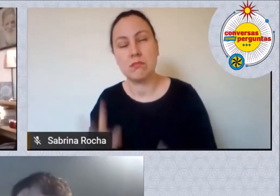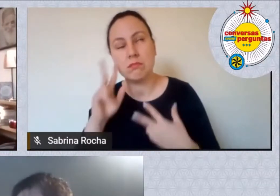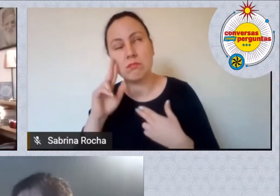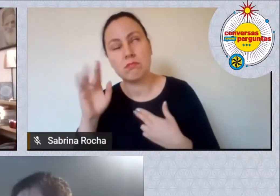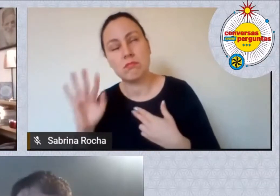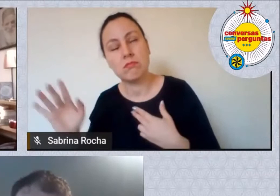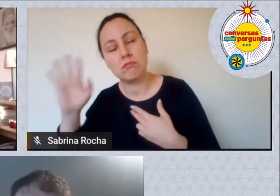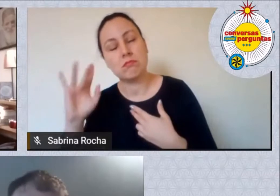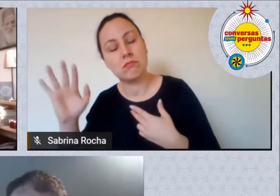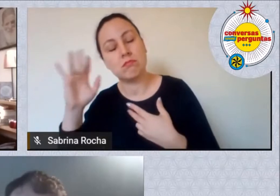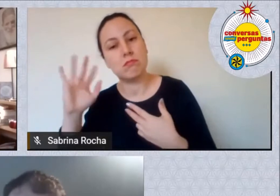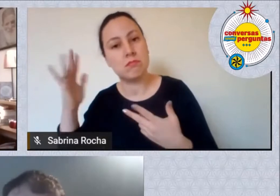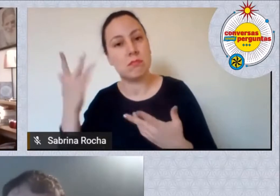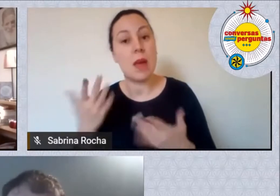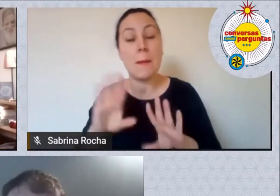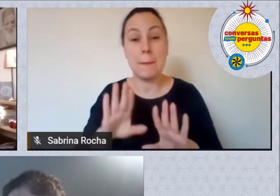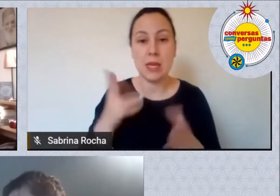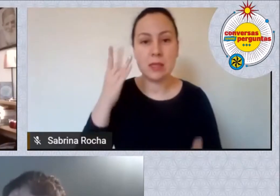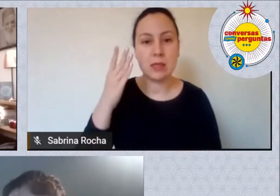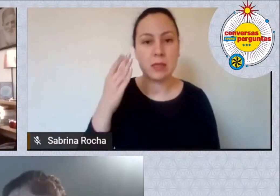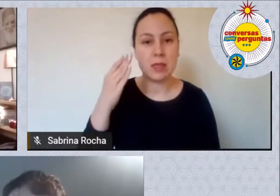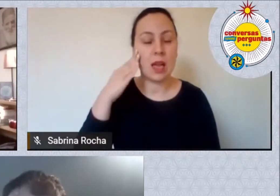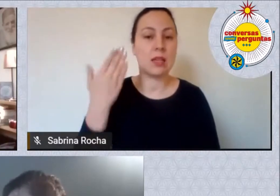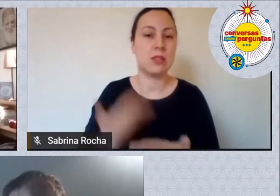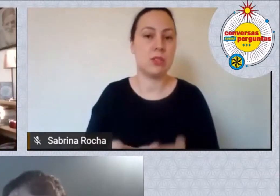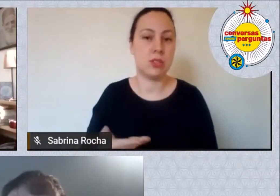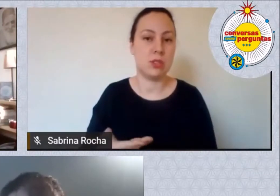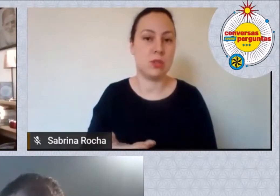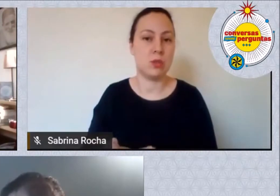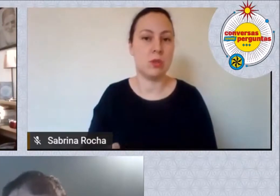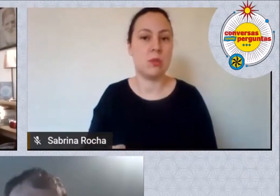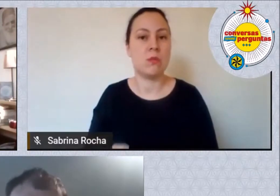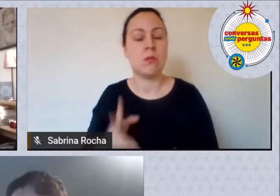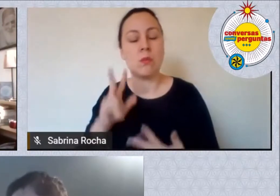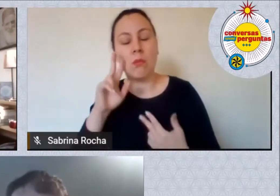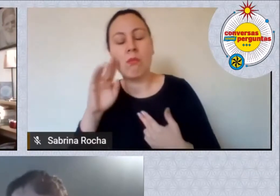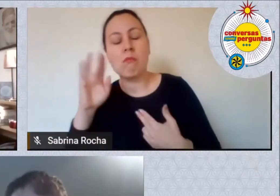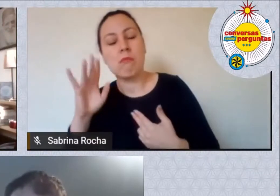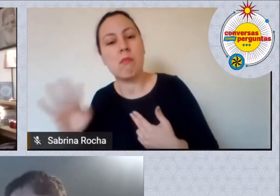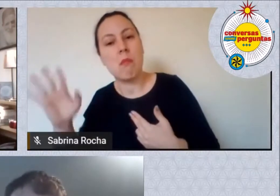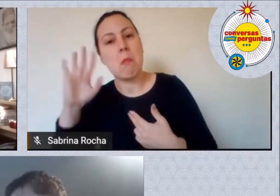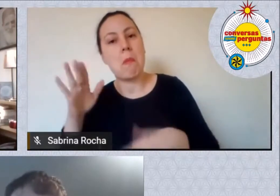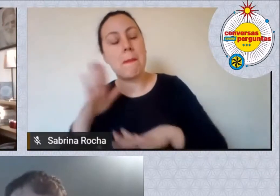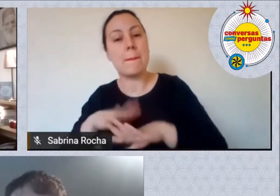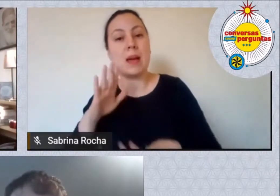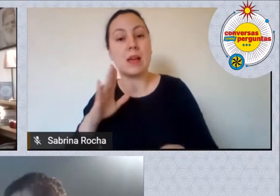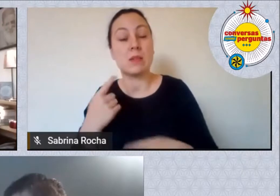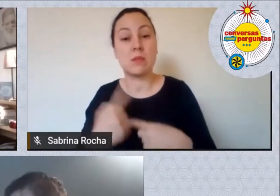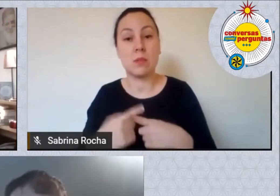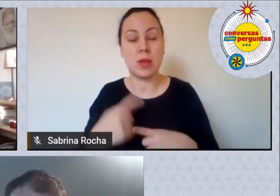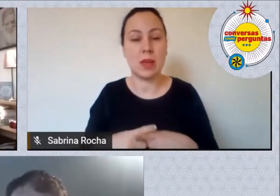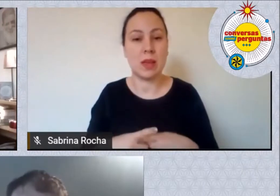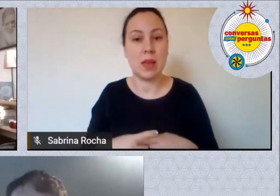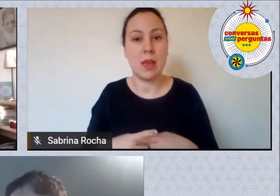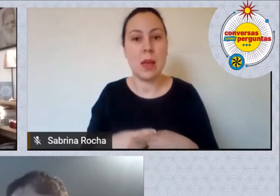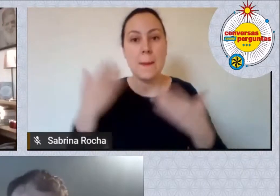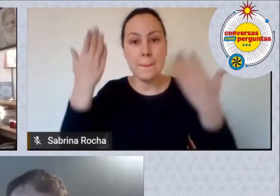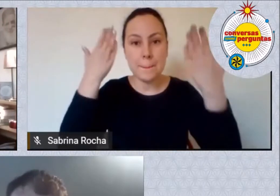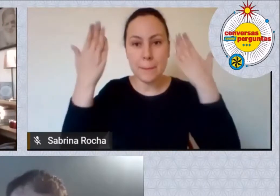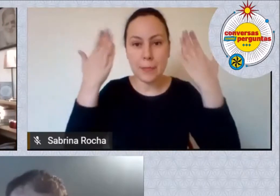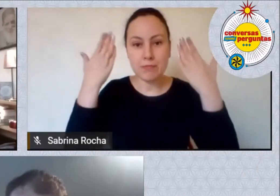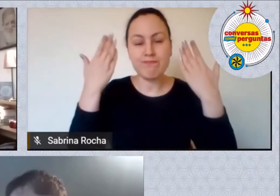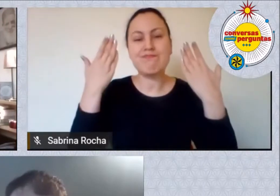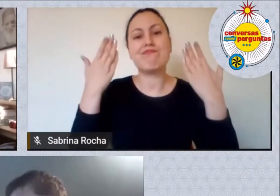Mas acredito também que estamos sonhando mais porque há uma demanda psíquica que cai sobre nós